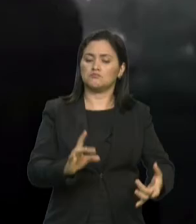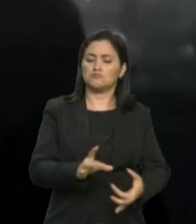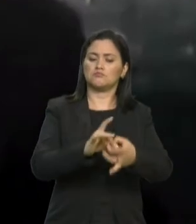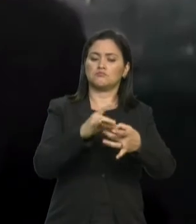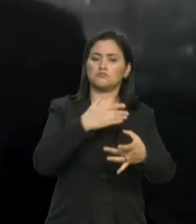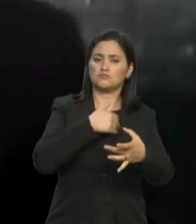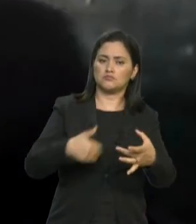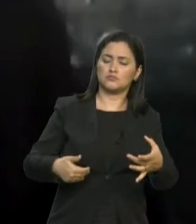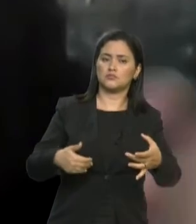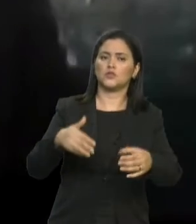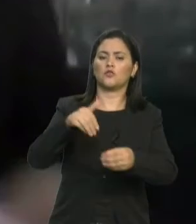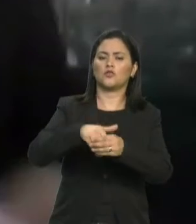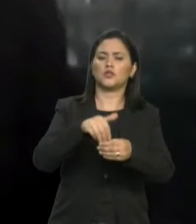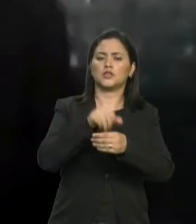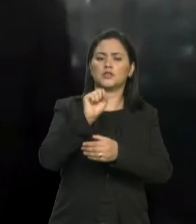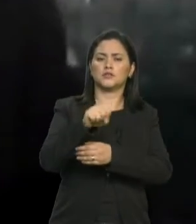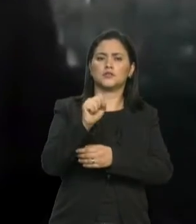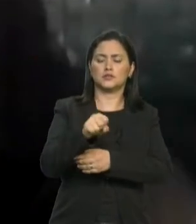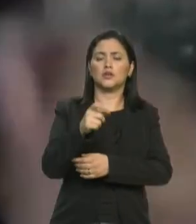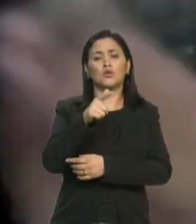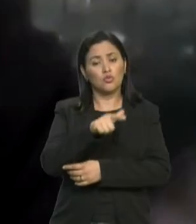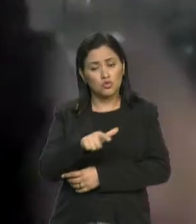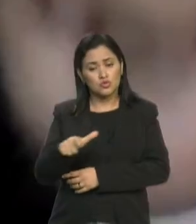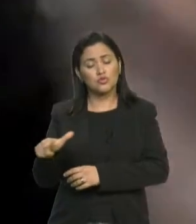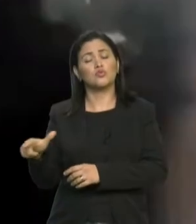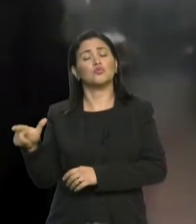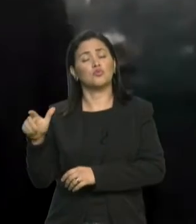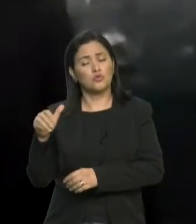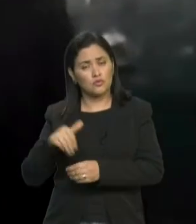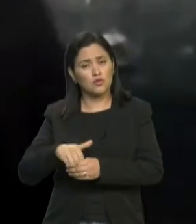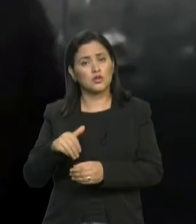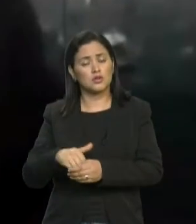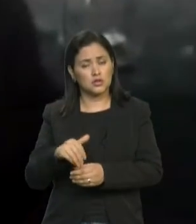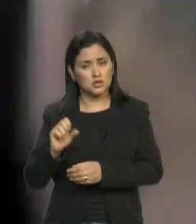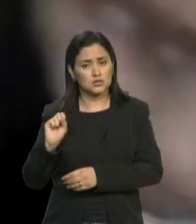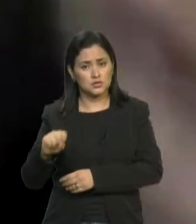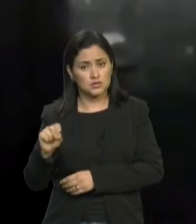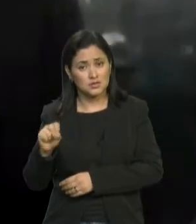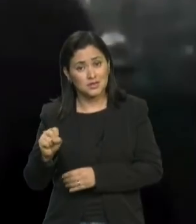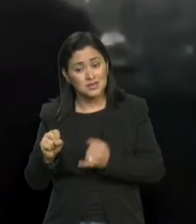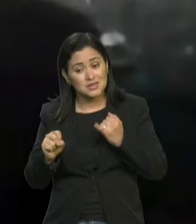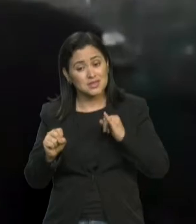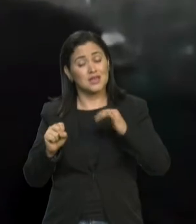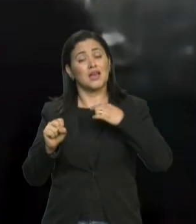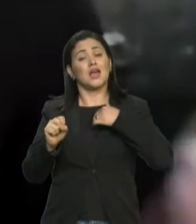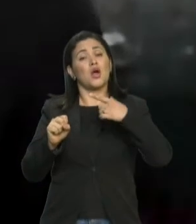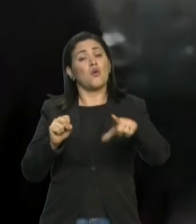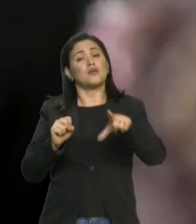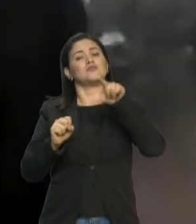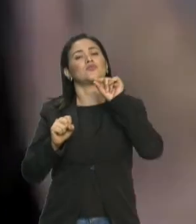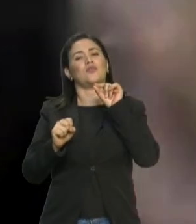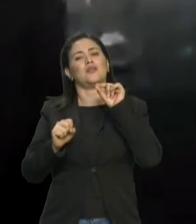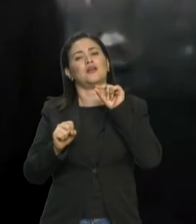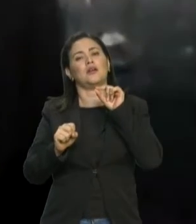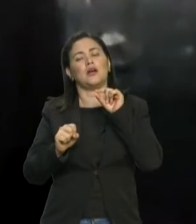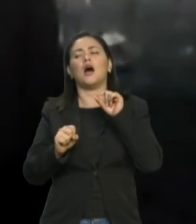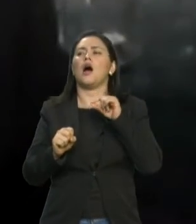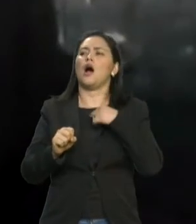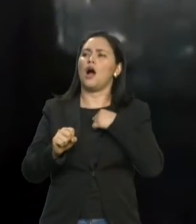a população. Mas consegui erguer a minha cabeça, levantar a minha cabeça e não